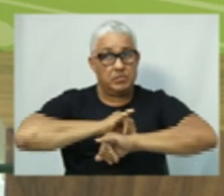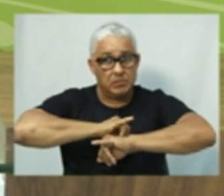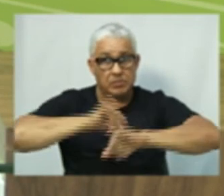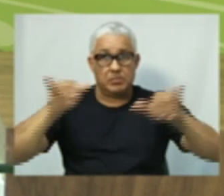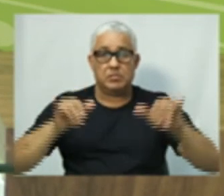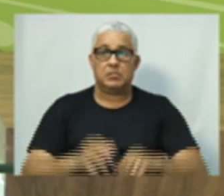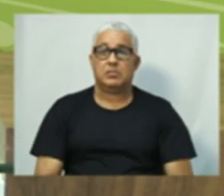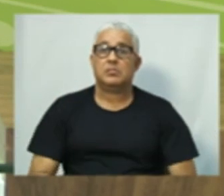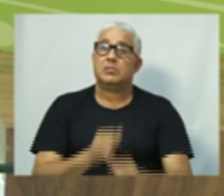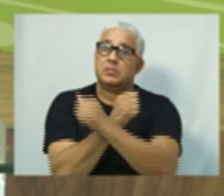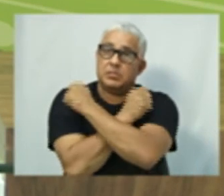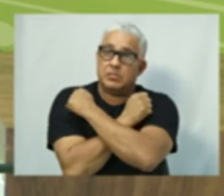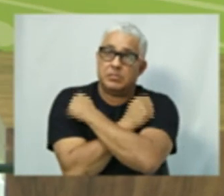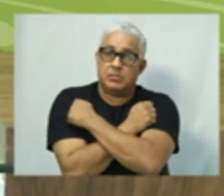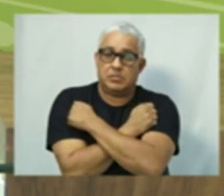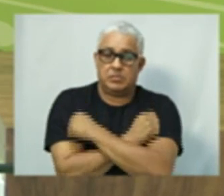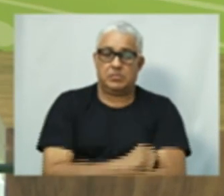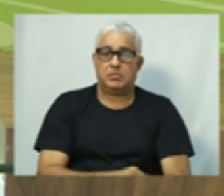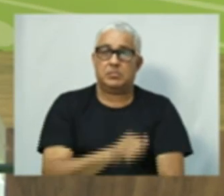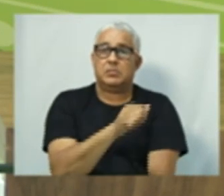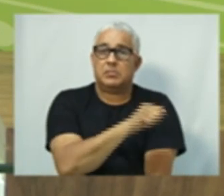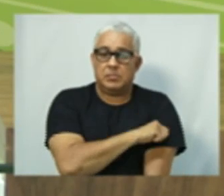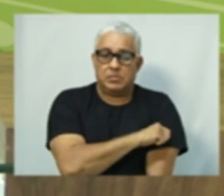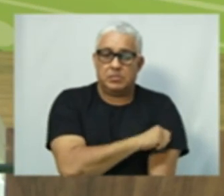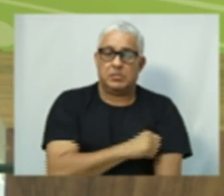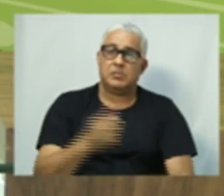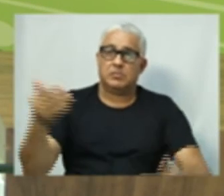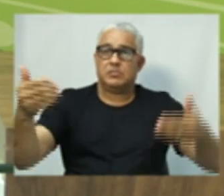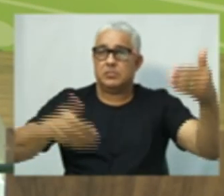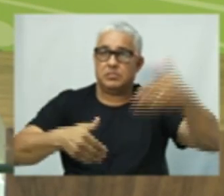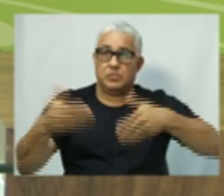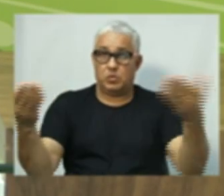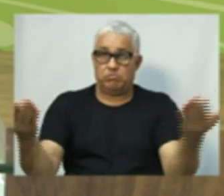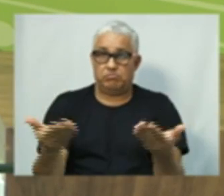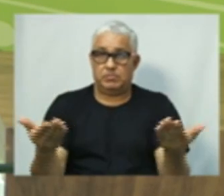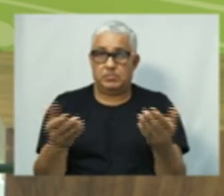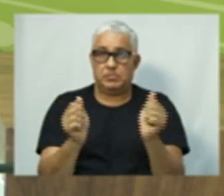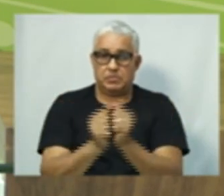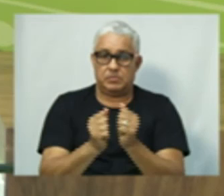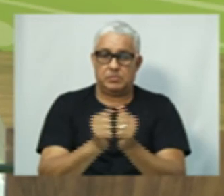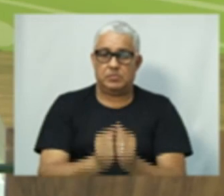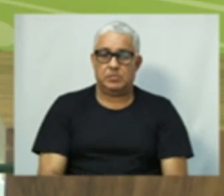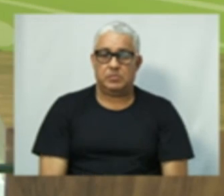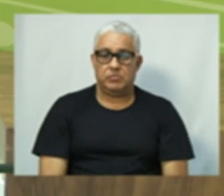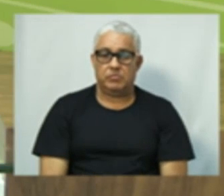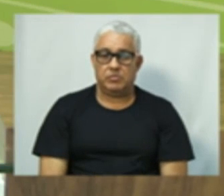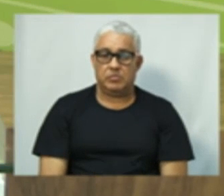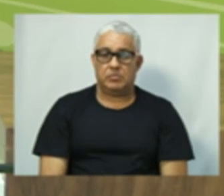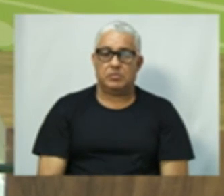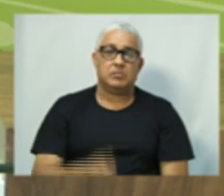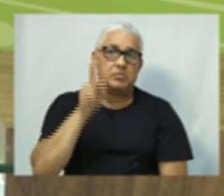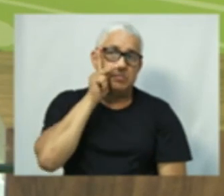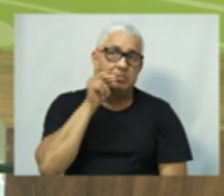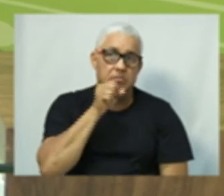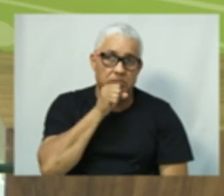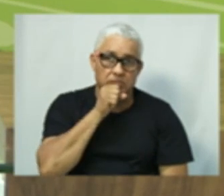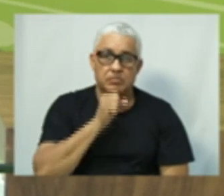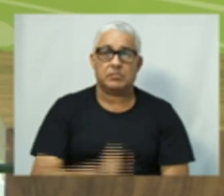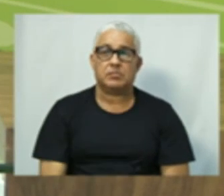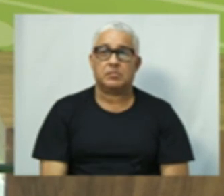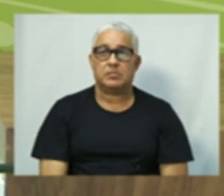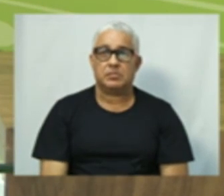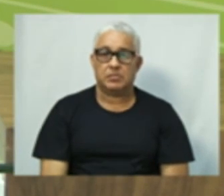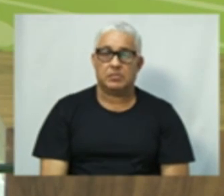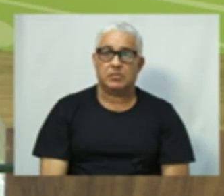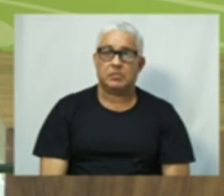Aloy, eu quero mandar um abraço aqui para os alunos que participaram hoje aqui conosco no chat, do Campus Porto Velho, Zona Norte,